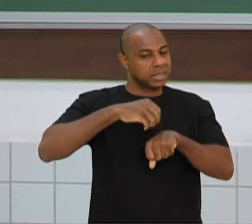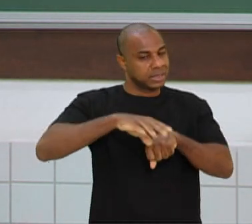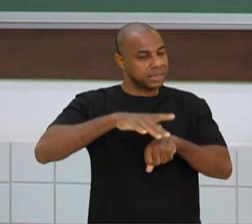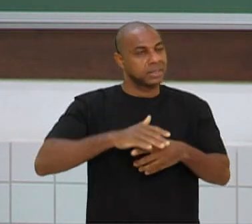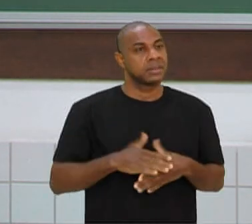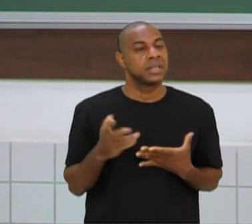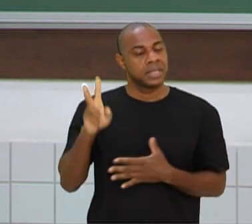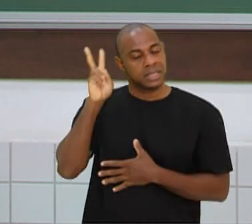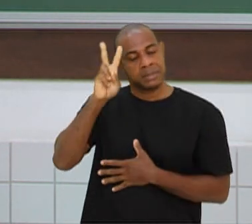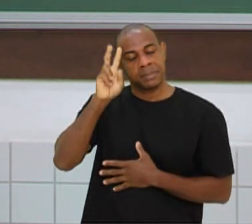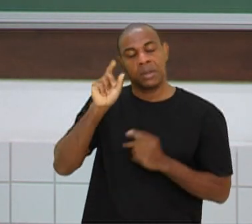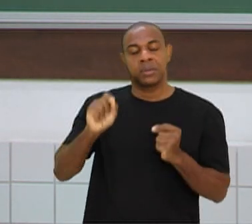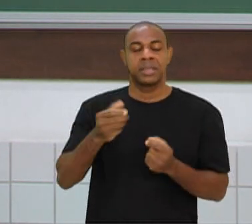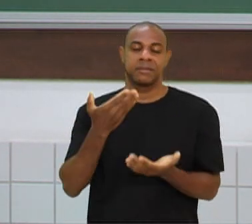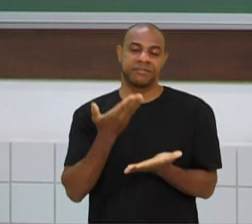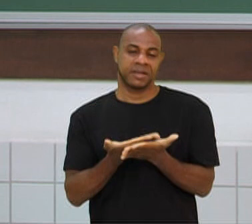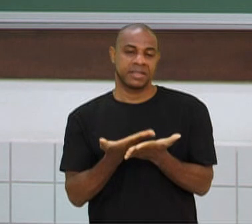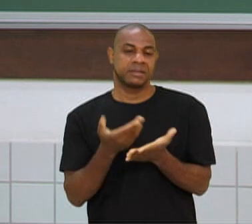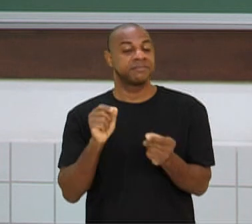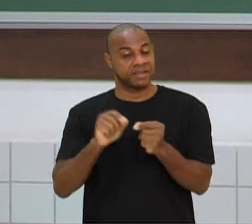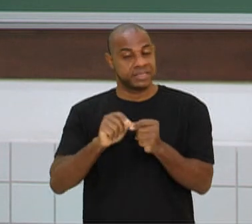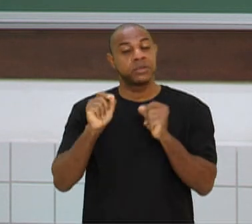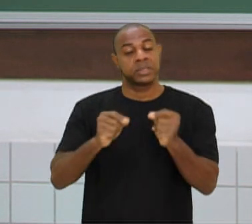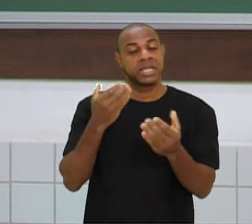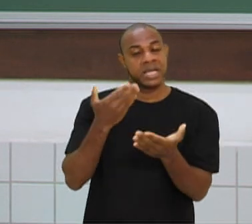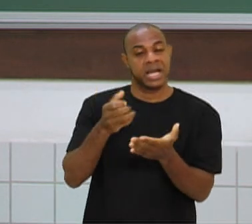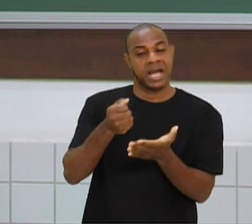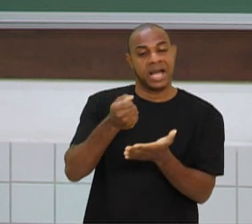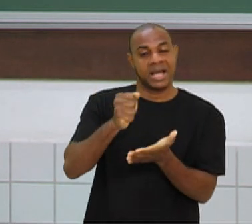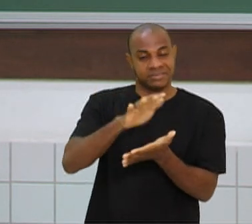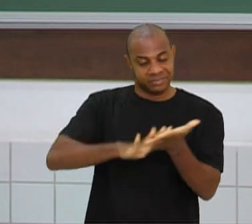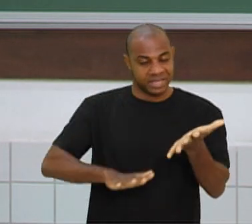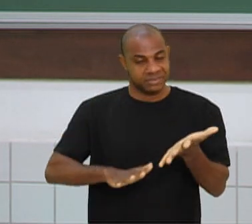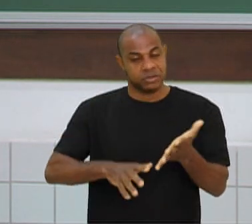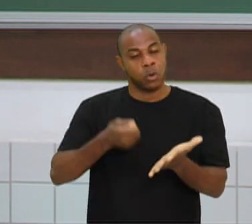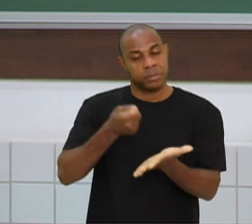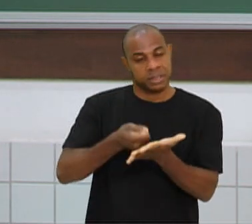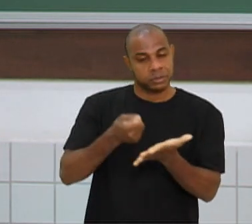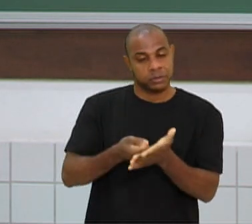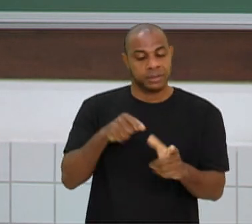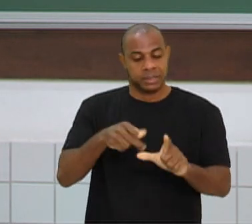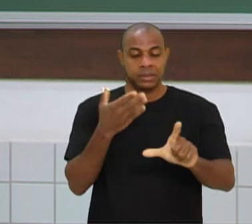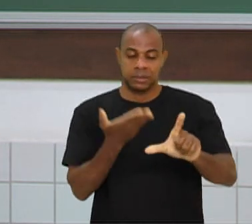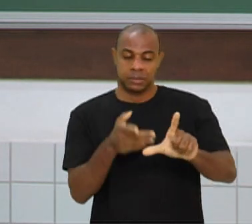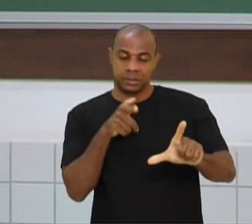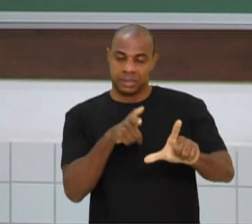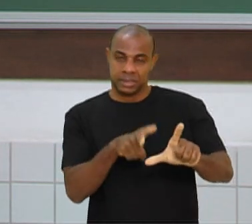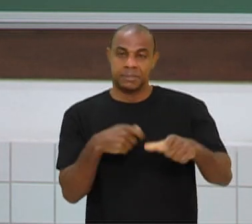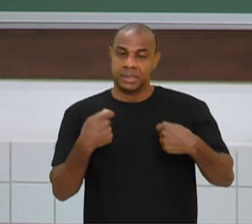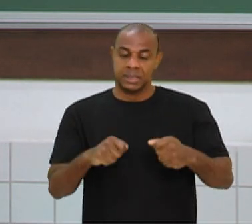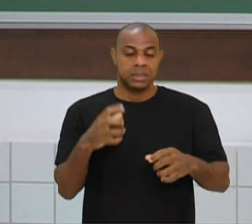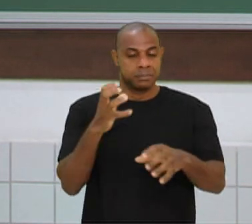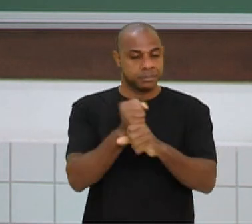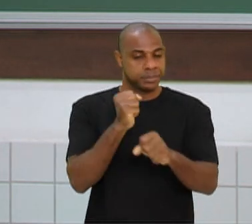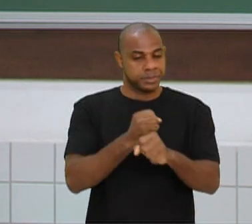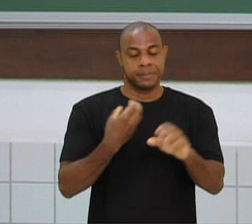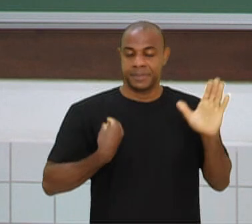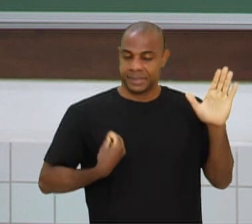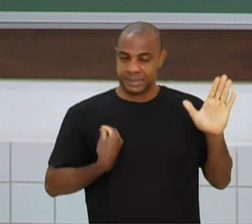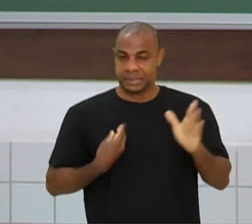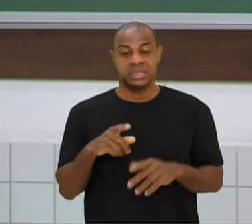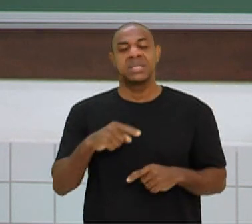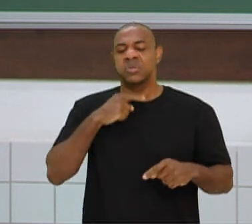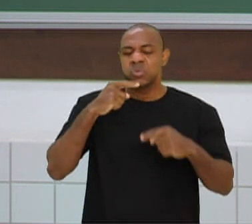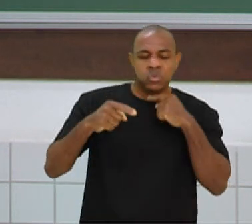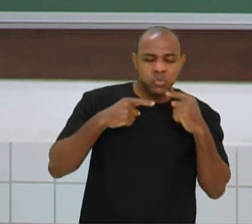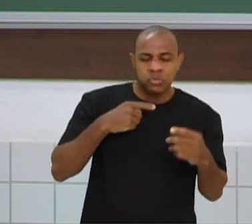sempre de fazerem as atividades obrigatórias que estão lá no Classroom para computar a presença de vocês. Caso vocês tenham alguma dúvida, entre em contato